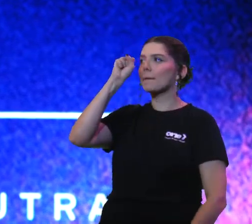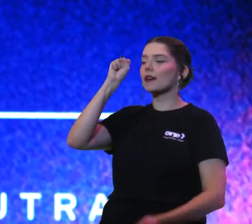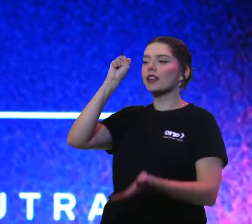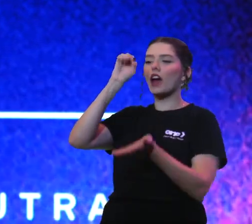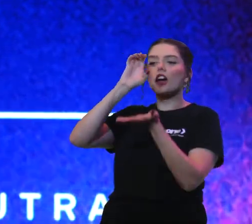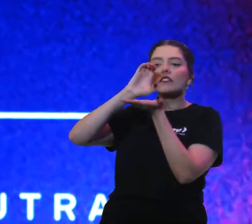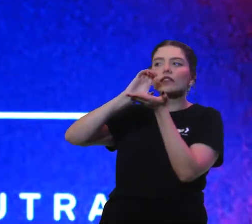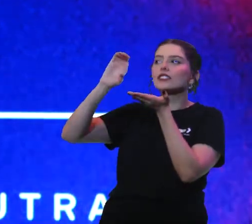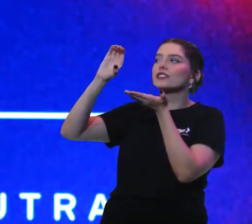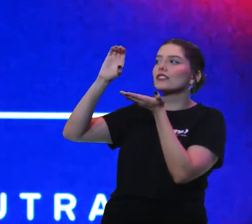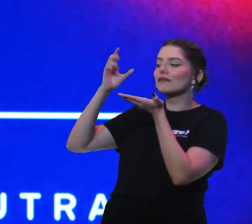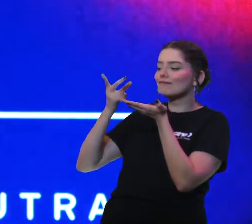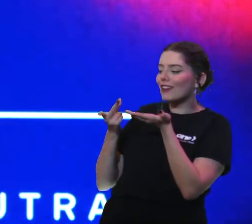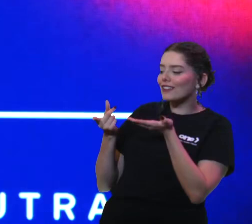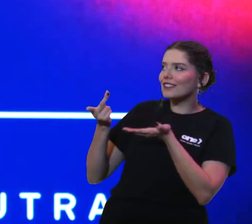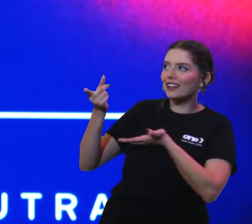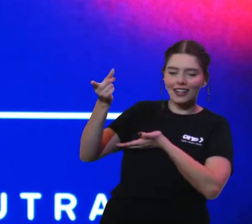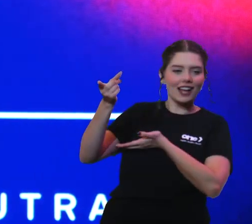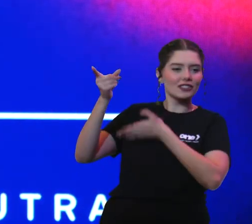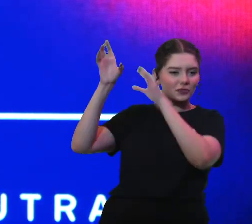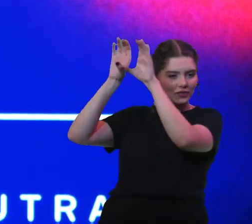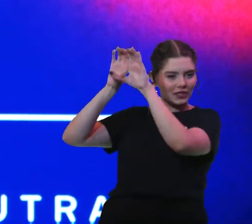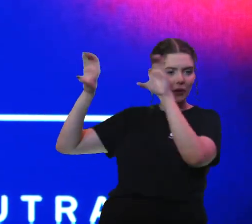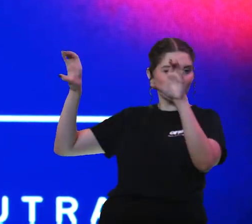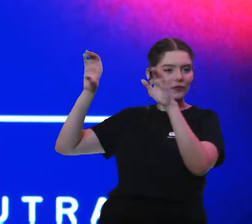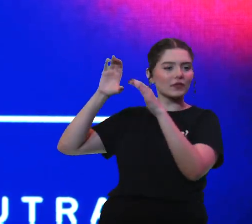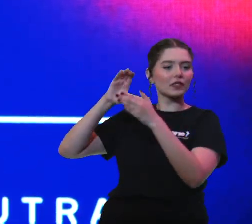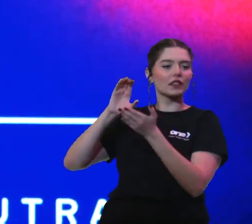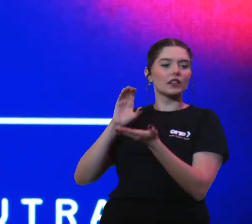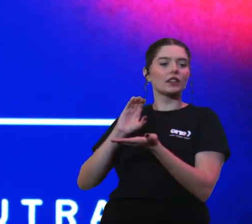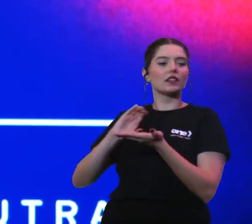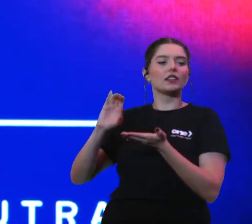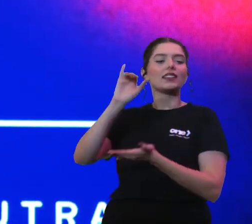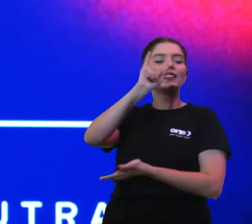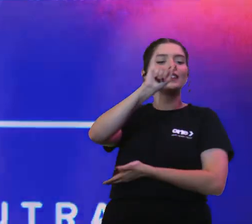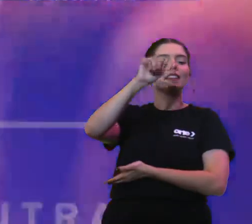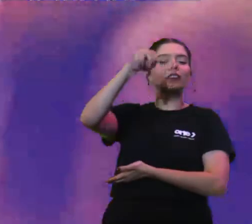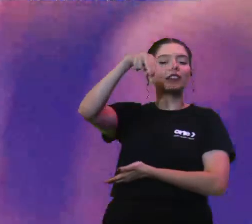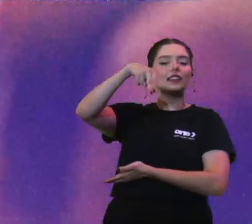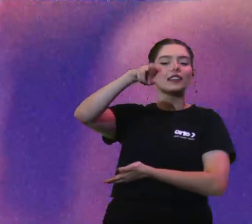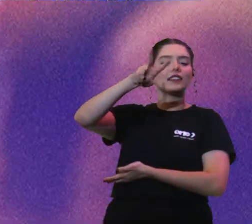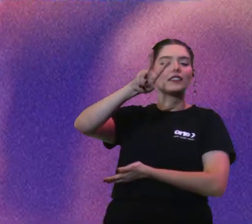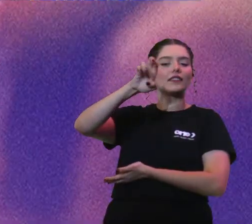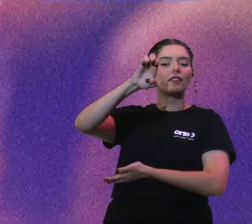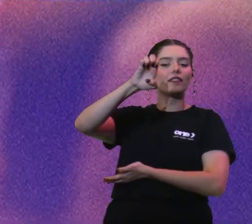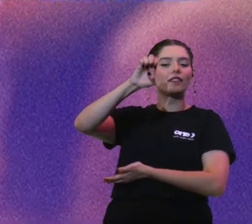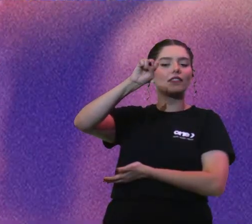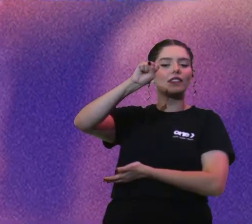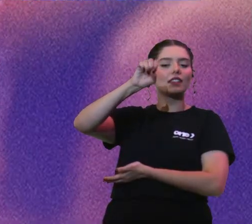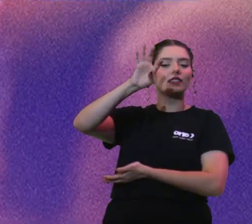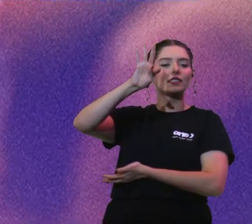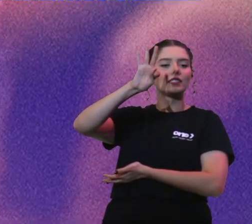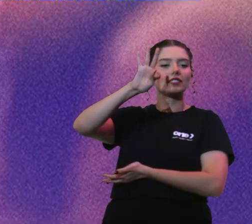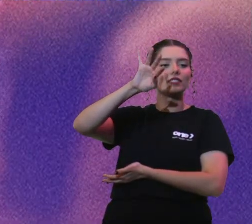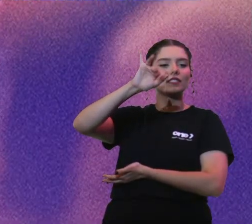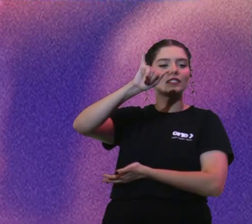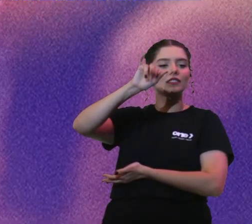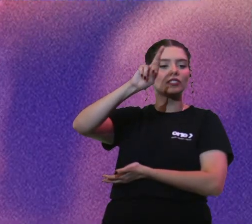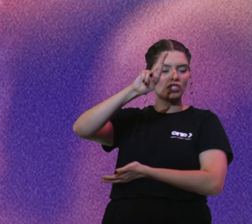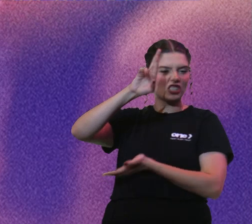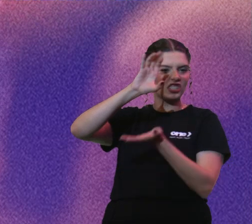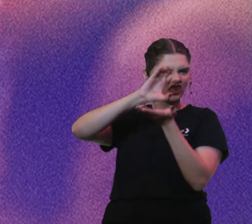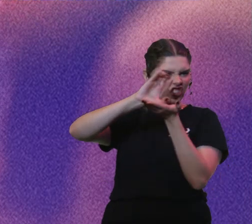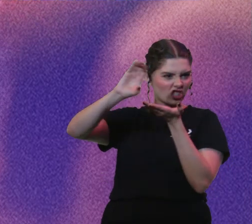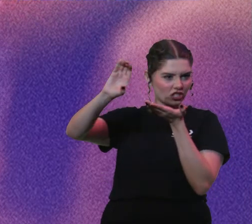na eternidade. Olha só o que diz o comecinho do versículo 18. Aconselho-te que de mim compres ouro provado